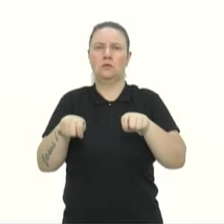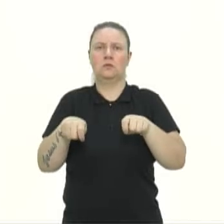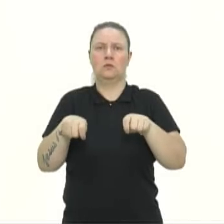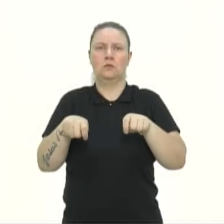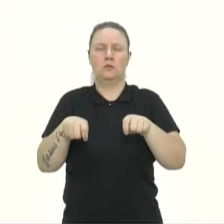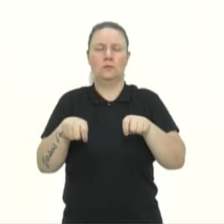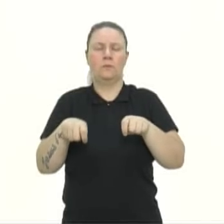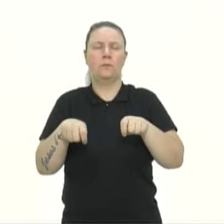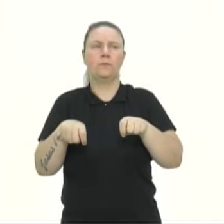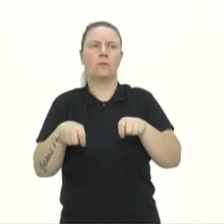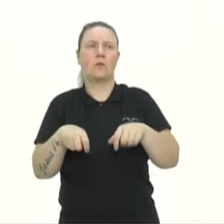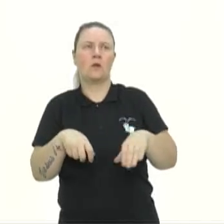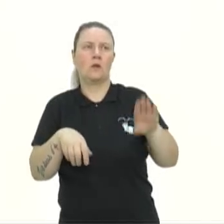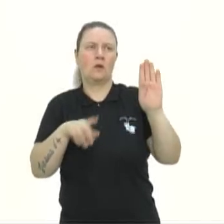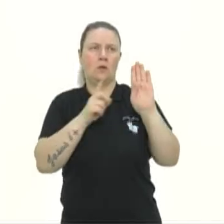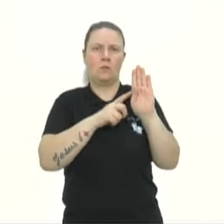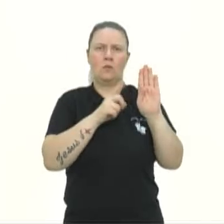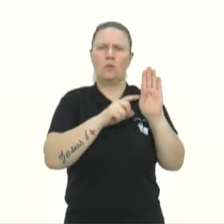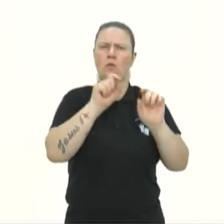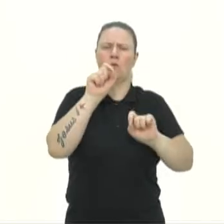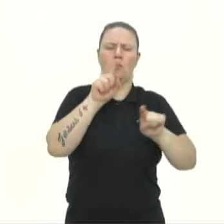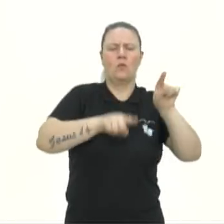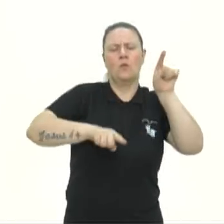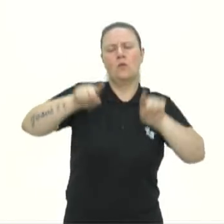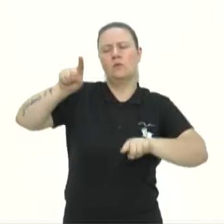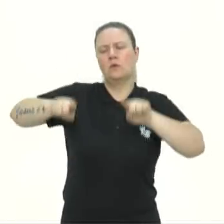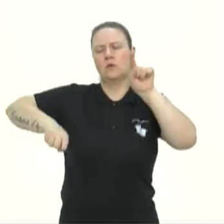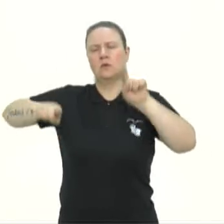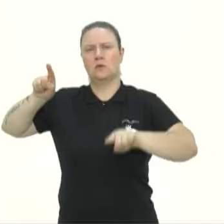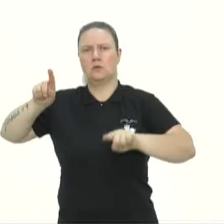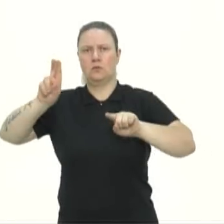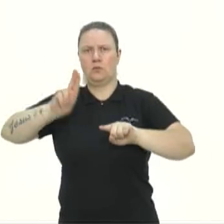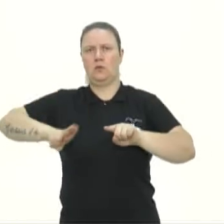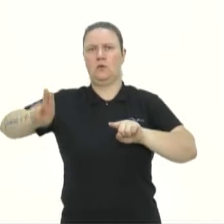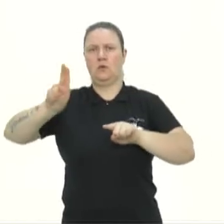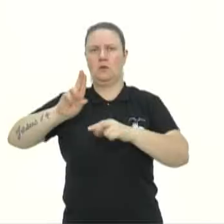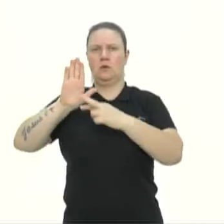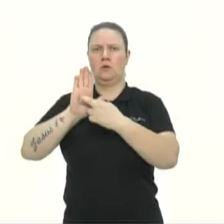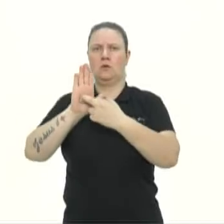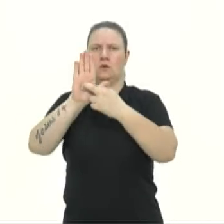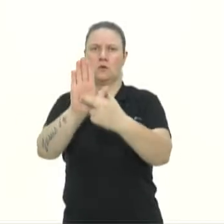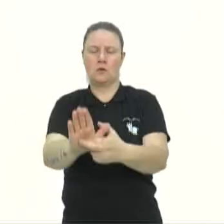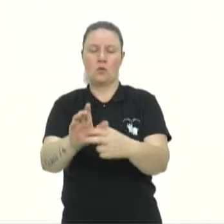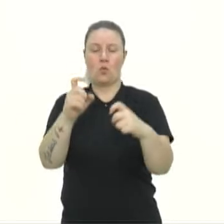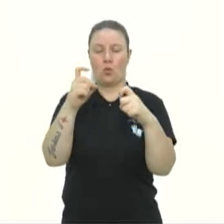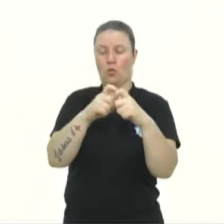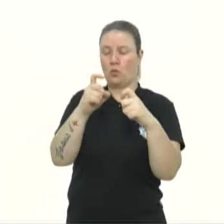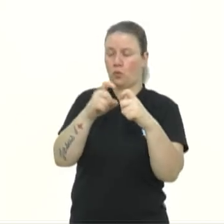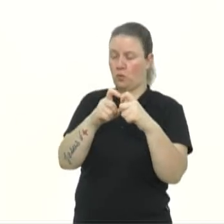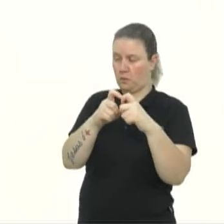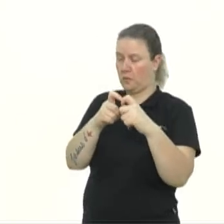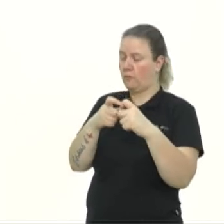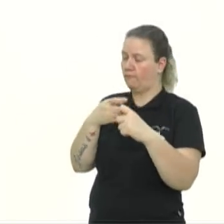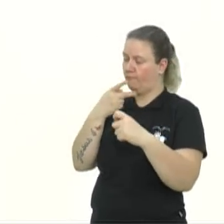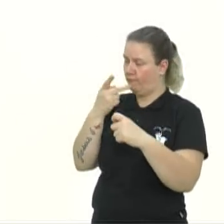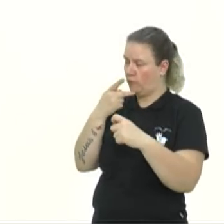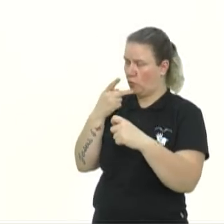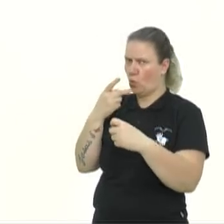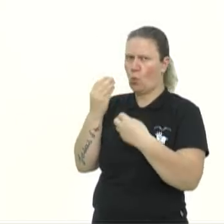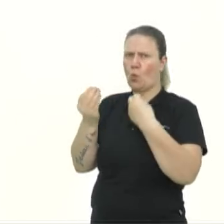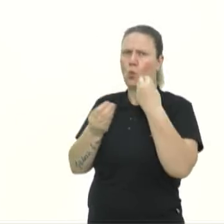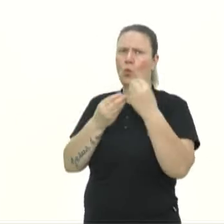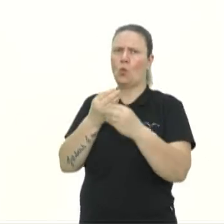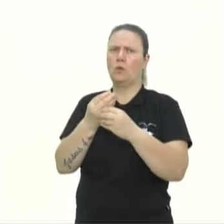questão B, qual é a variedade linguística usada para representar a fala do médico? E qual é o